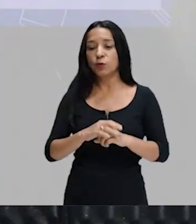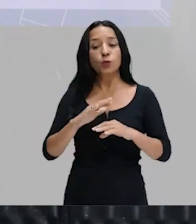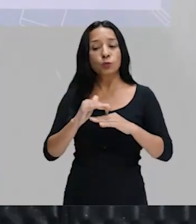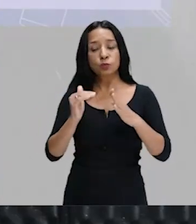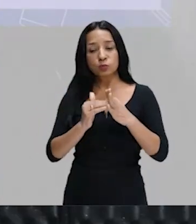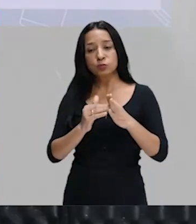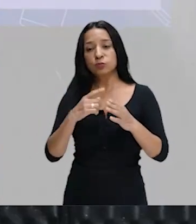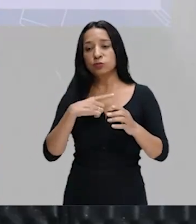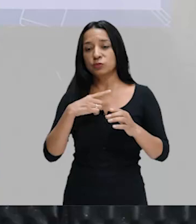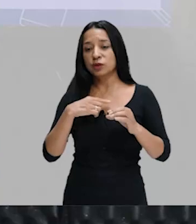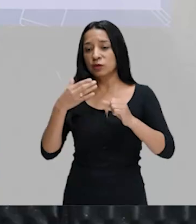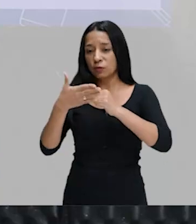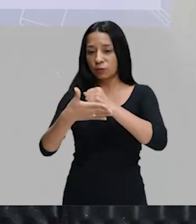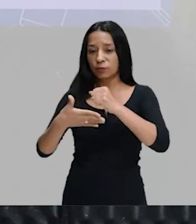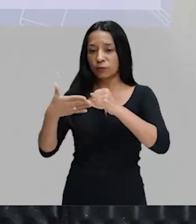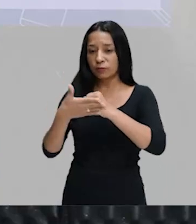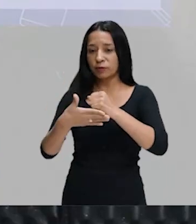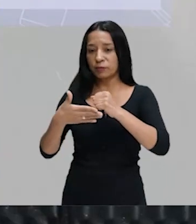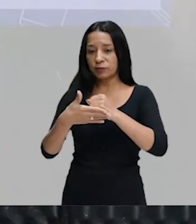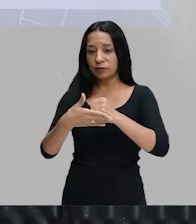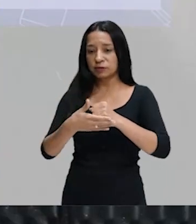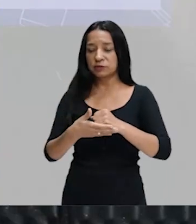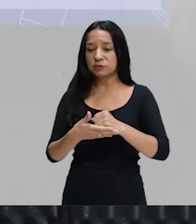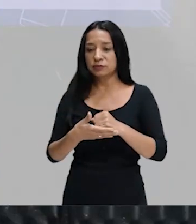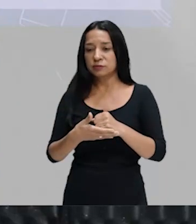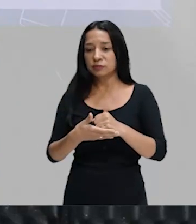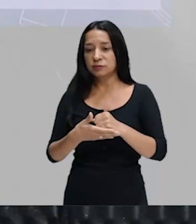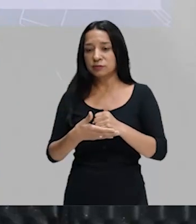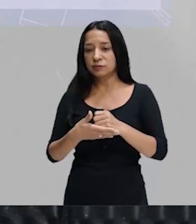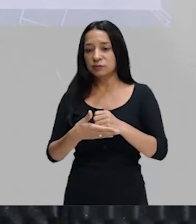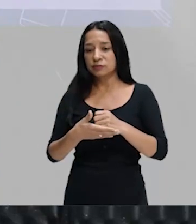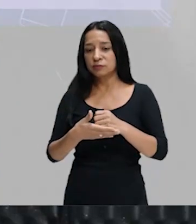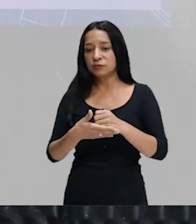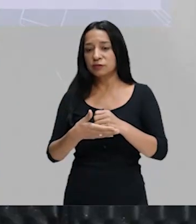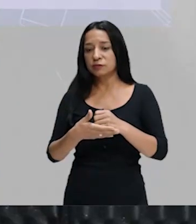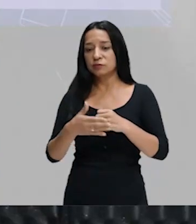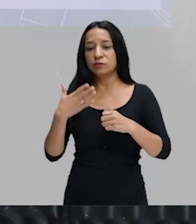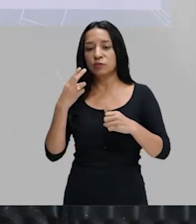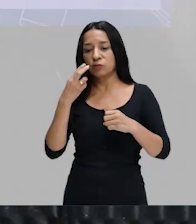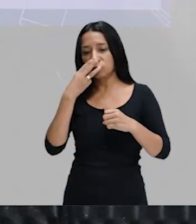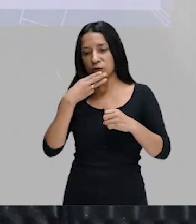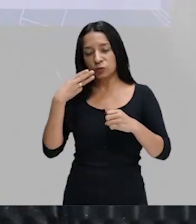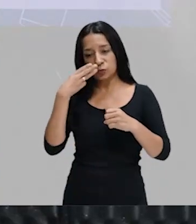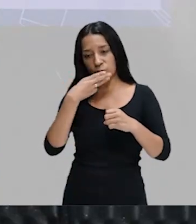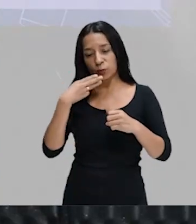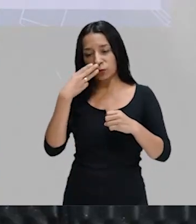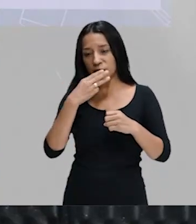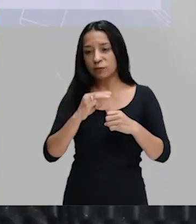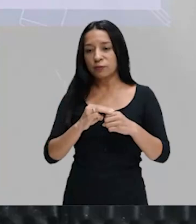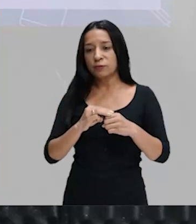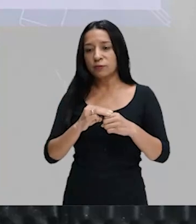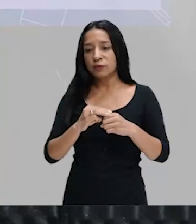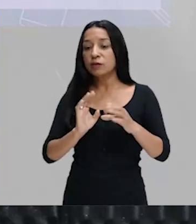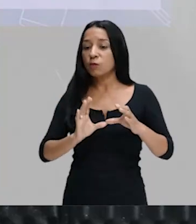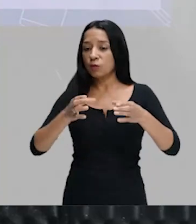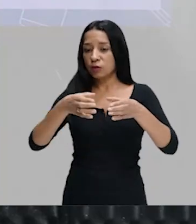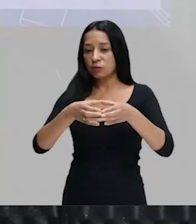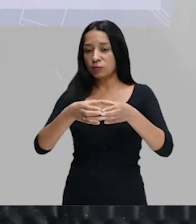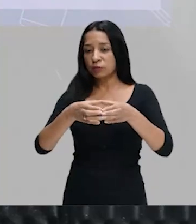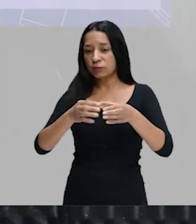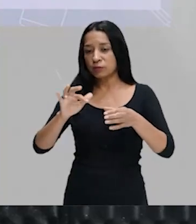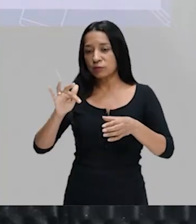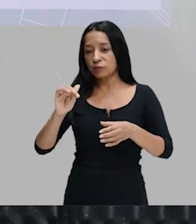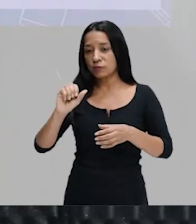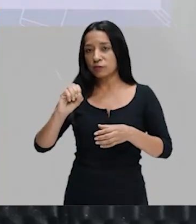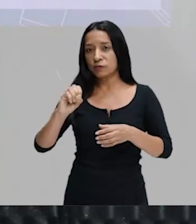tem uma base nitrogenada, tem um açúcar, que é uma pentose, e tem um agrupamento